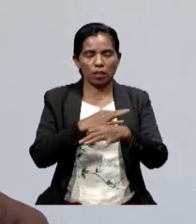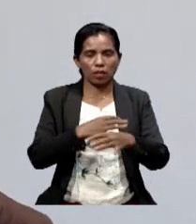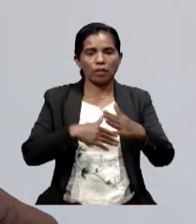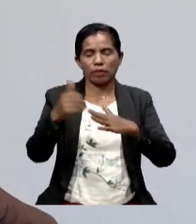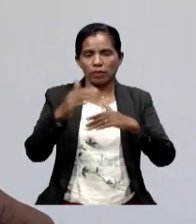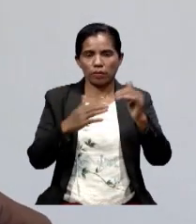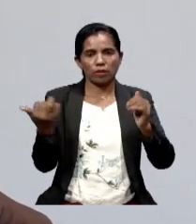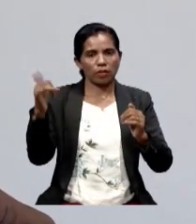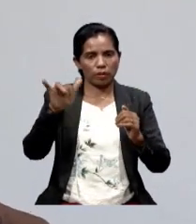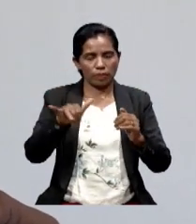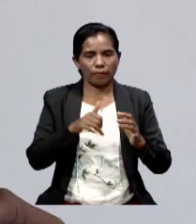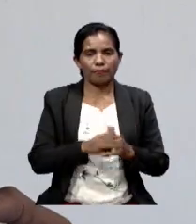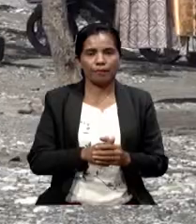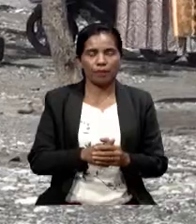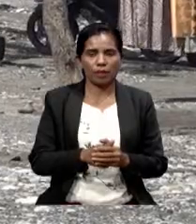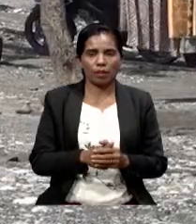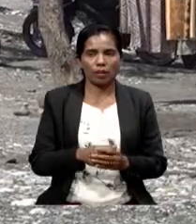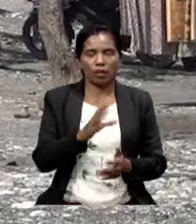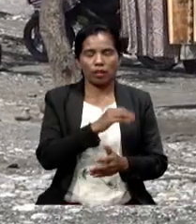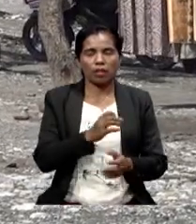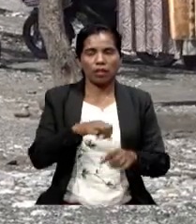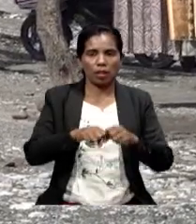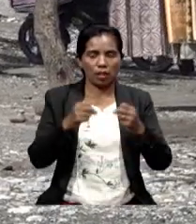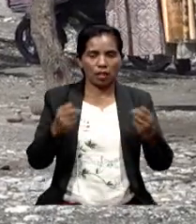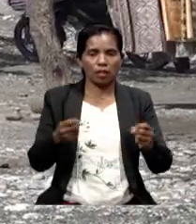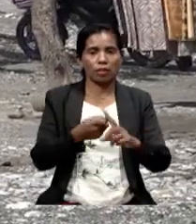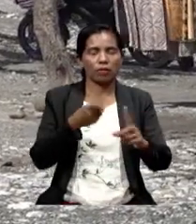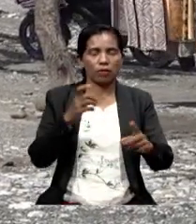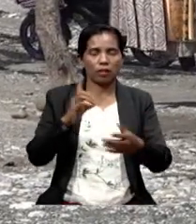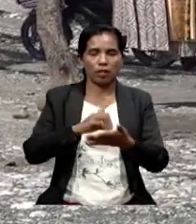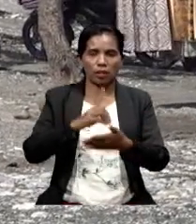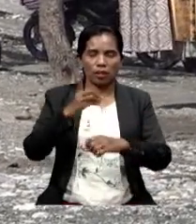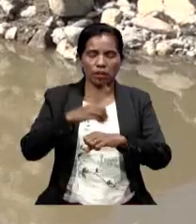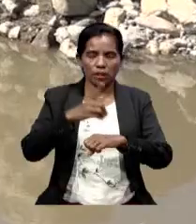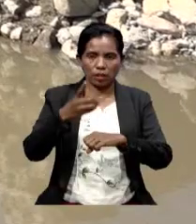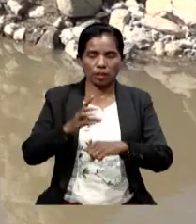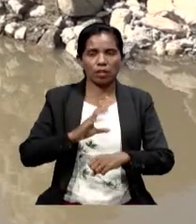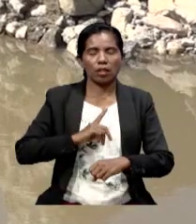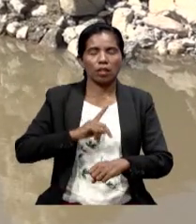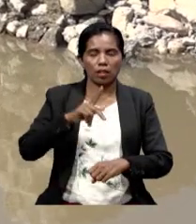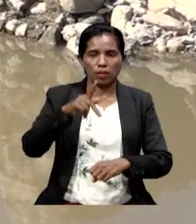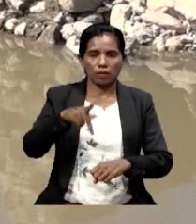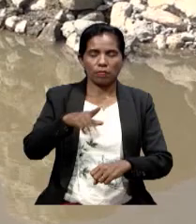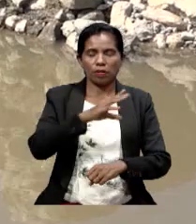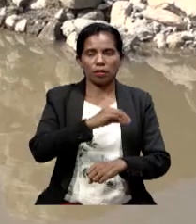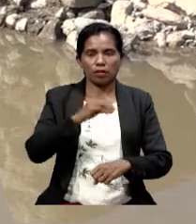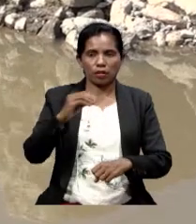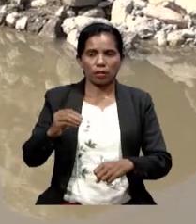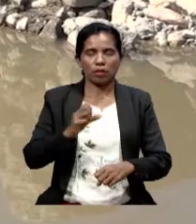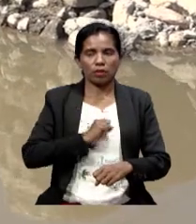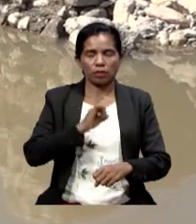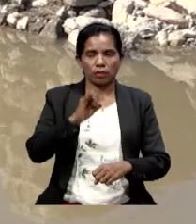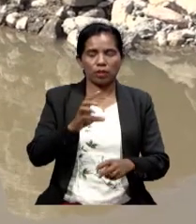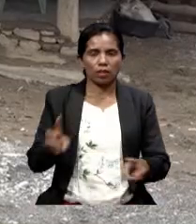infraestrutura sirenem facilidade hirak nebe maketan estrago sus inundação e Kova Lima no Lauteng, Makanesan, Drainazen,